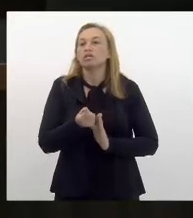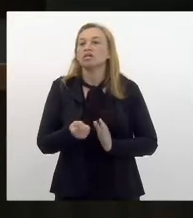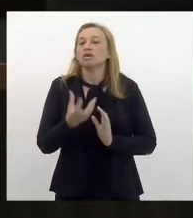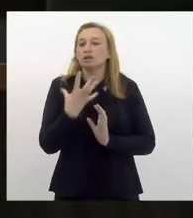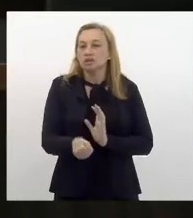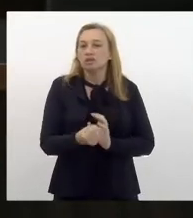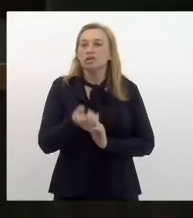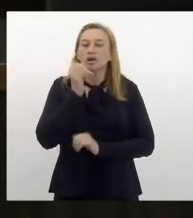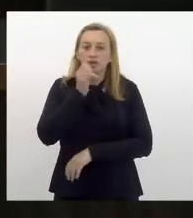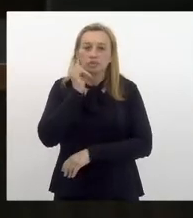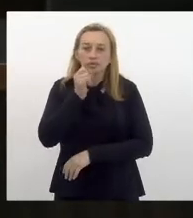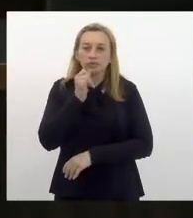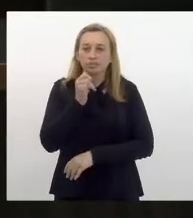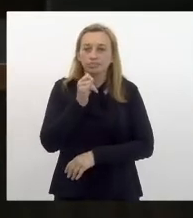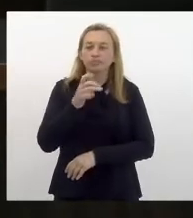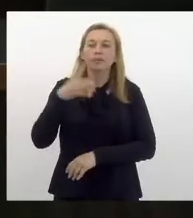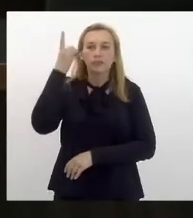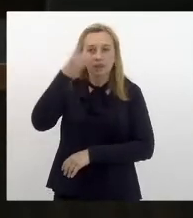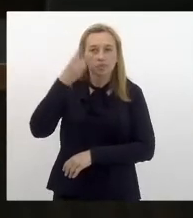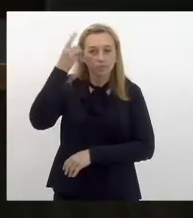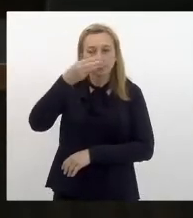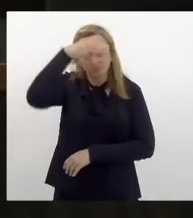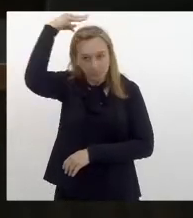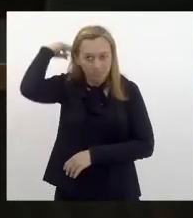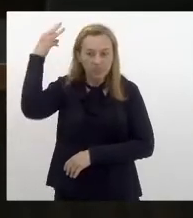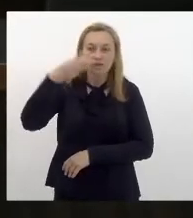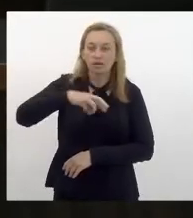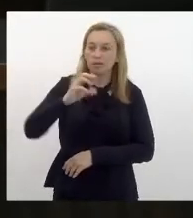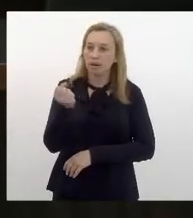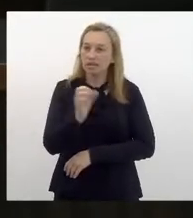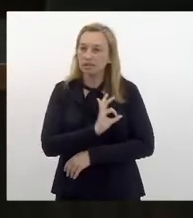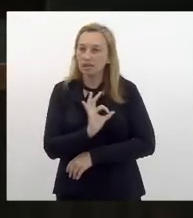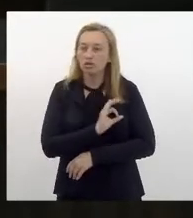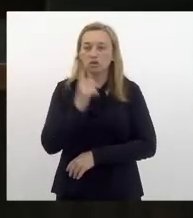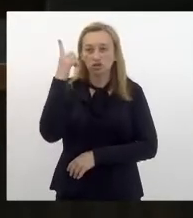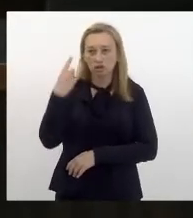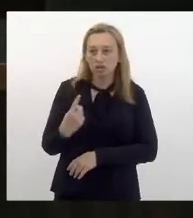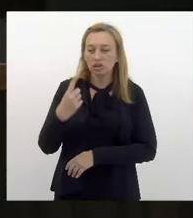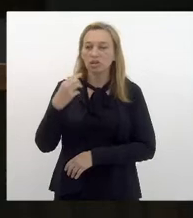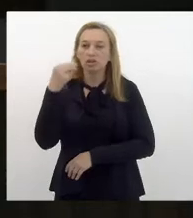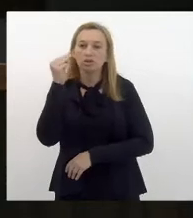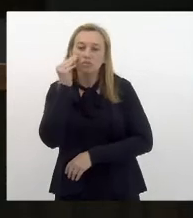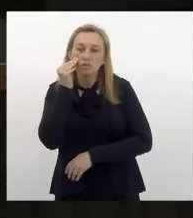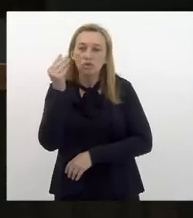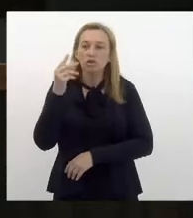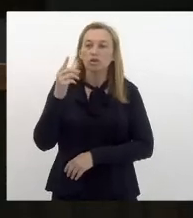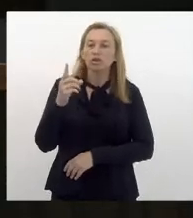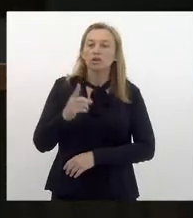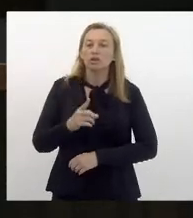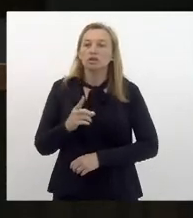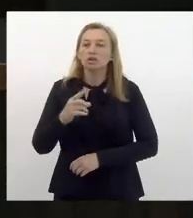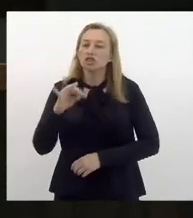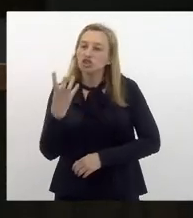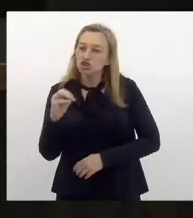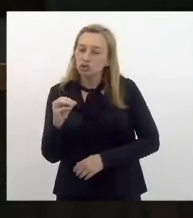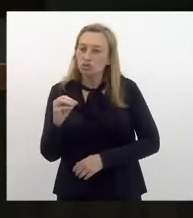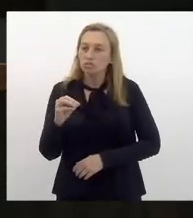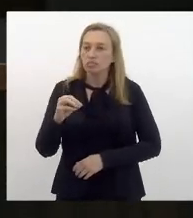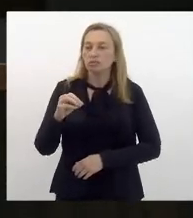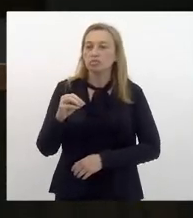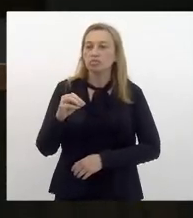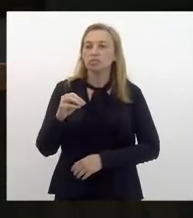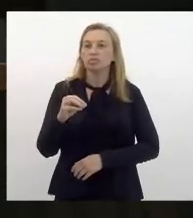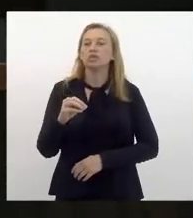favorável relatores Deputado Márcio Pacheco Marta Rocha Dani Monteiro Mônica Francisco Dani Monteiro Chico Machado